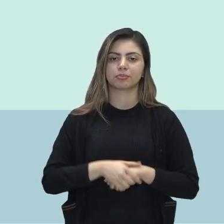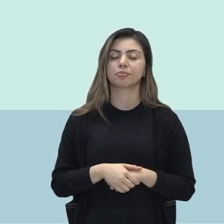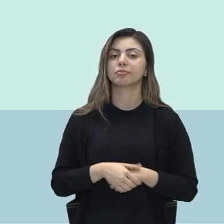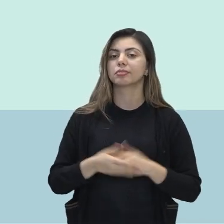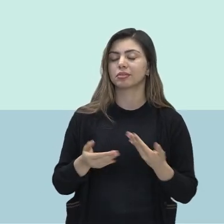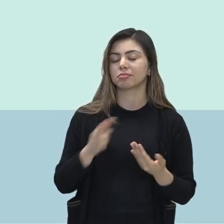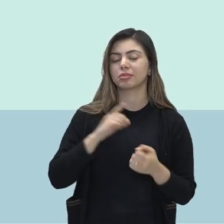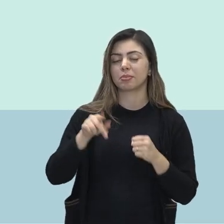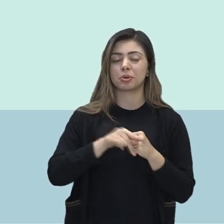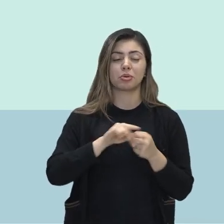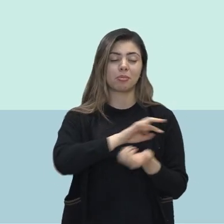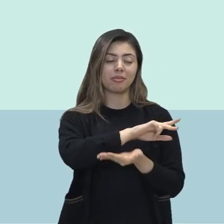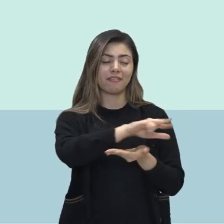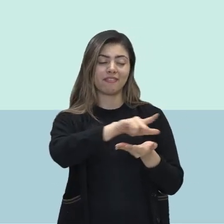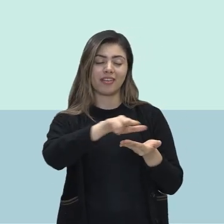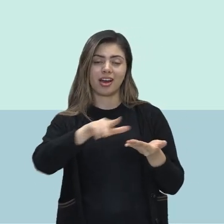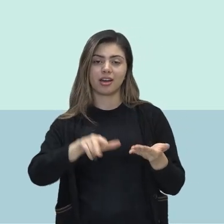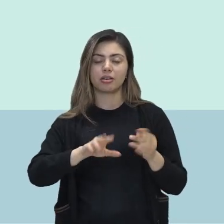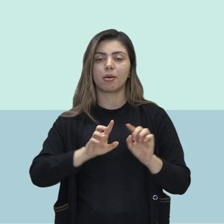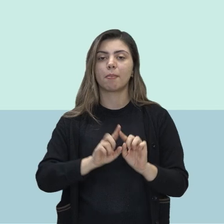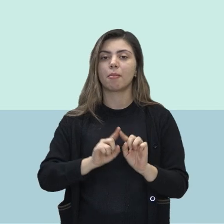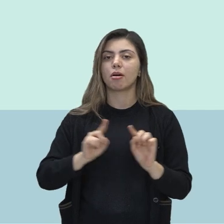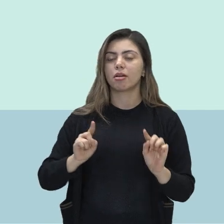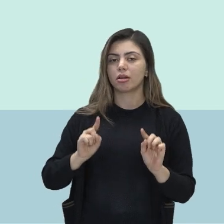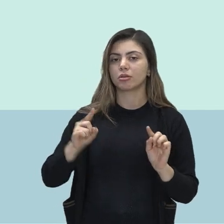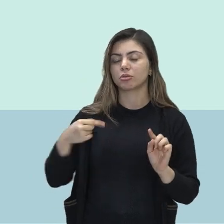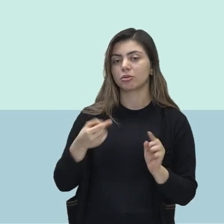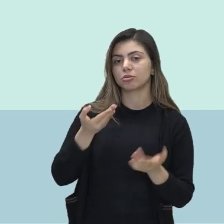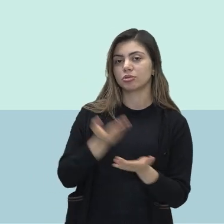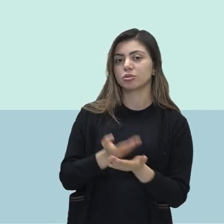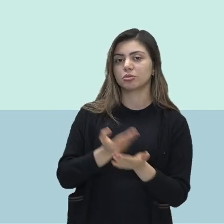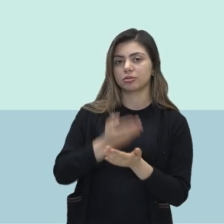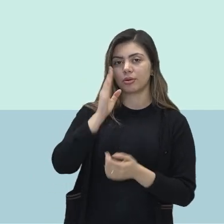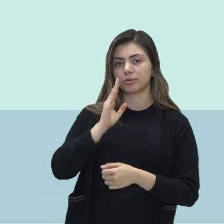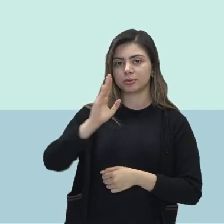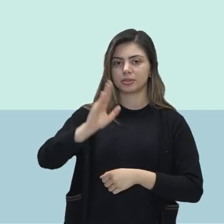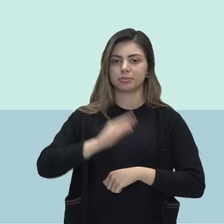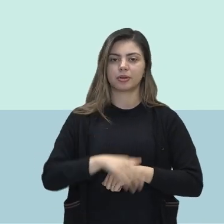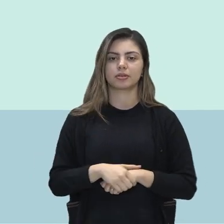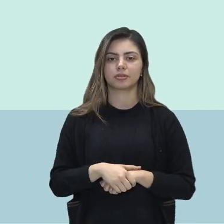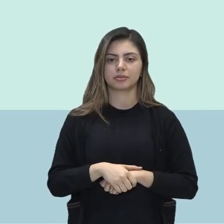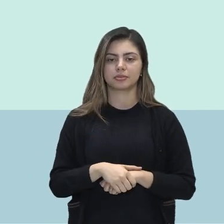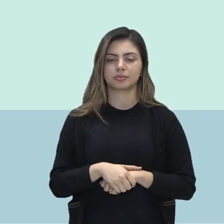Existem vários e nós vamos falar sobre os principais. Let's go!